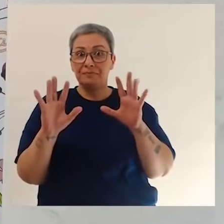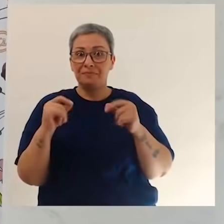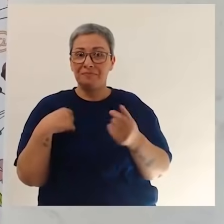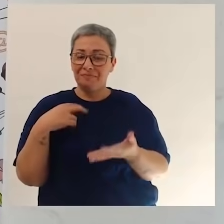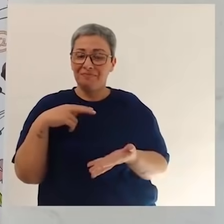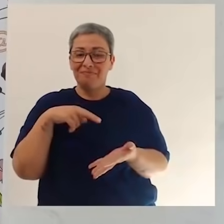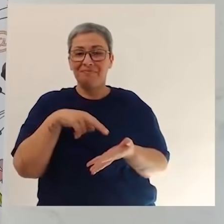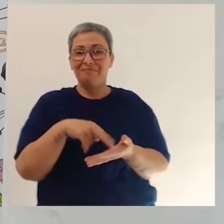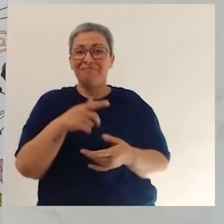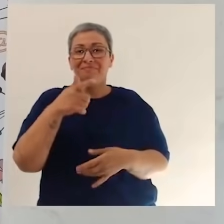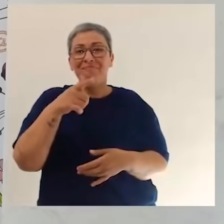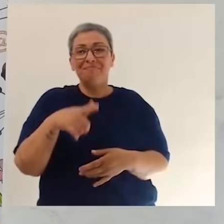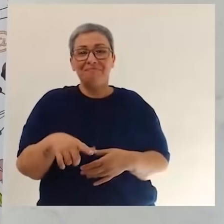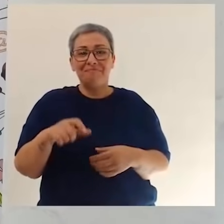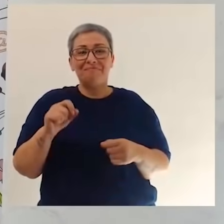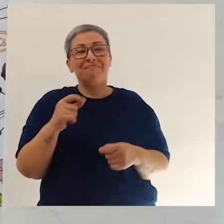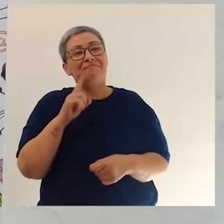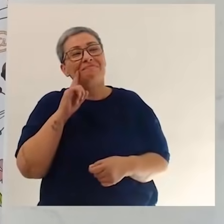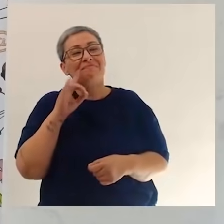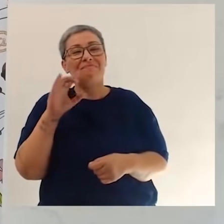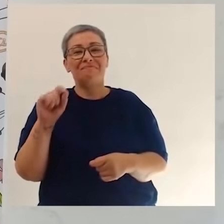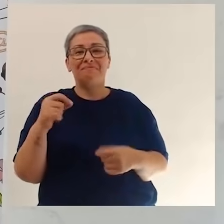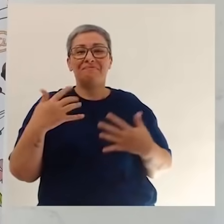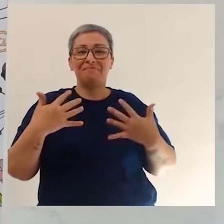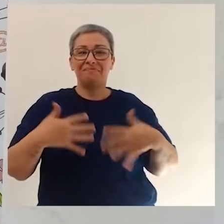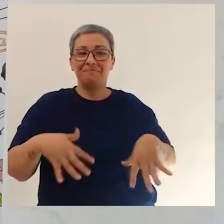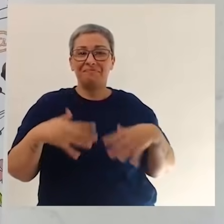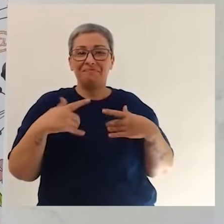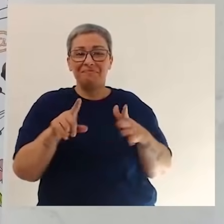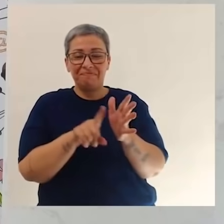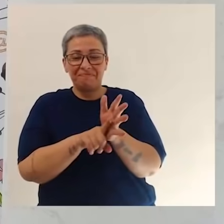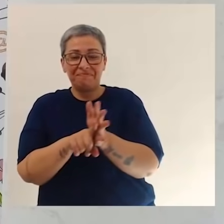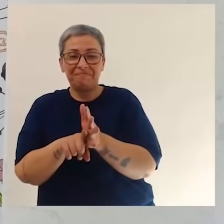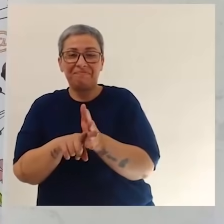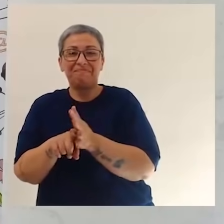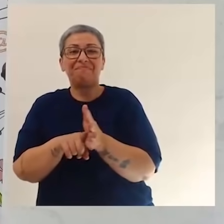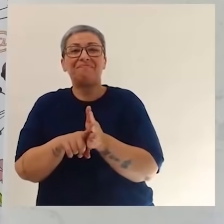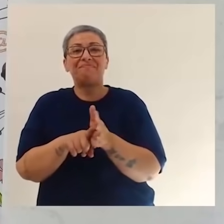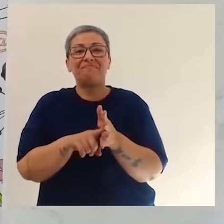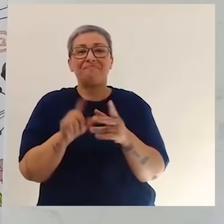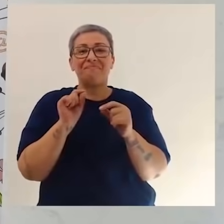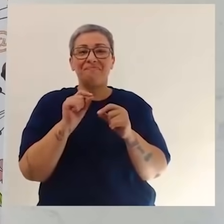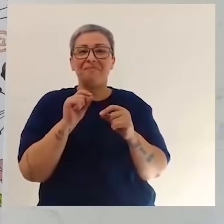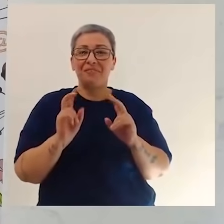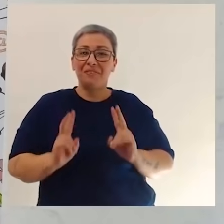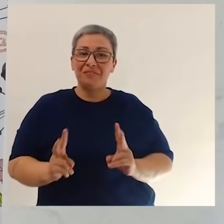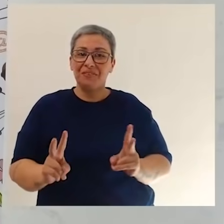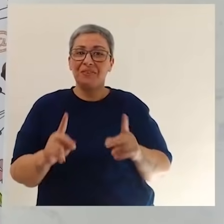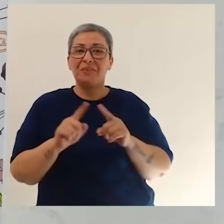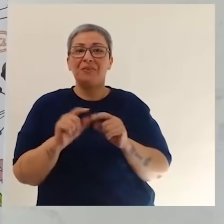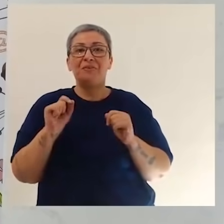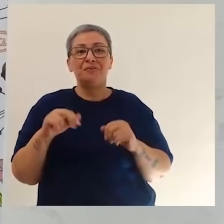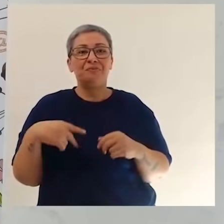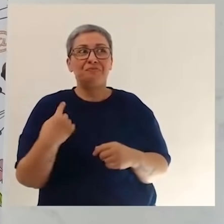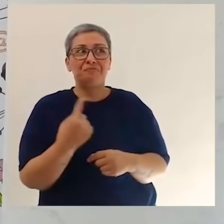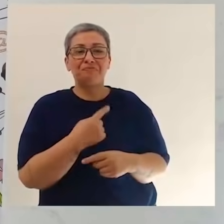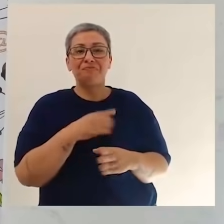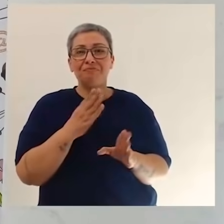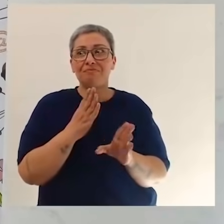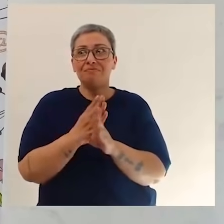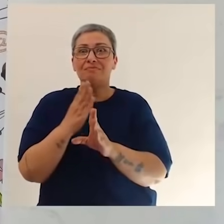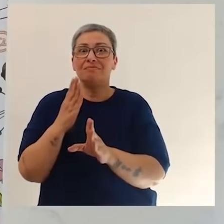Olá! Chegamos para mais um dia cheio de investigações, continuando aí com as